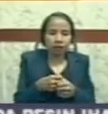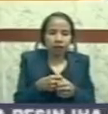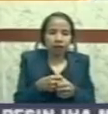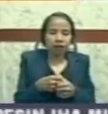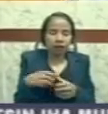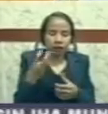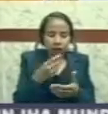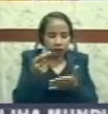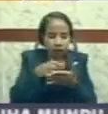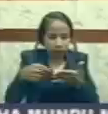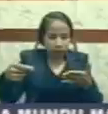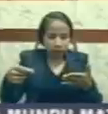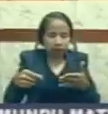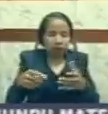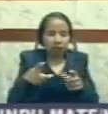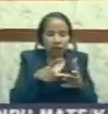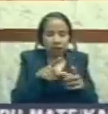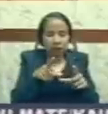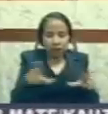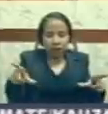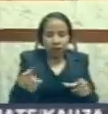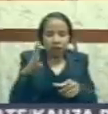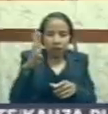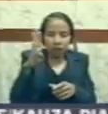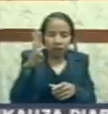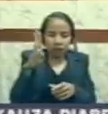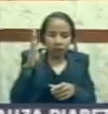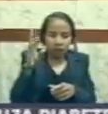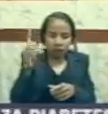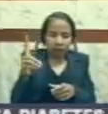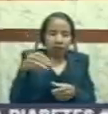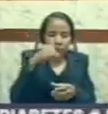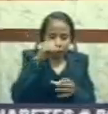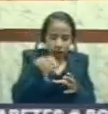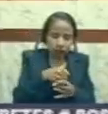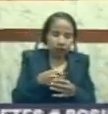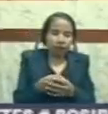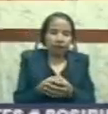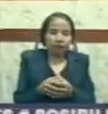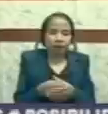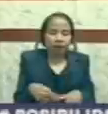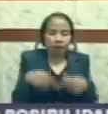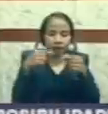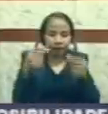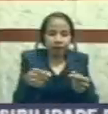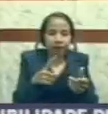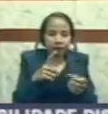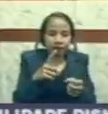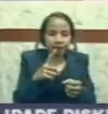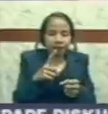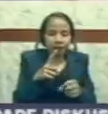aditatan a linha D e alara automaticamente. Então foca tempo